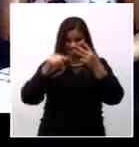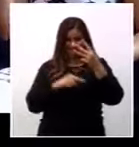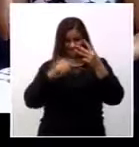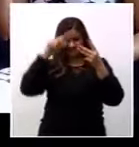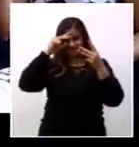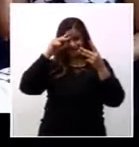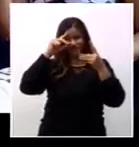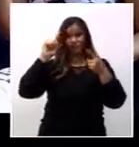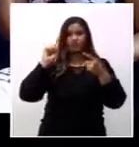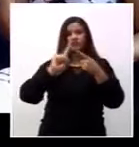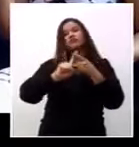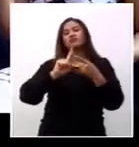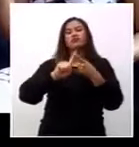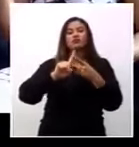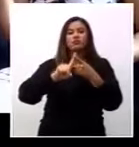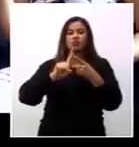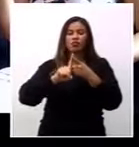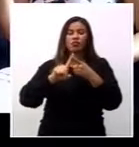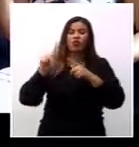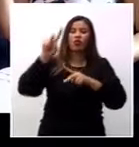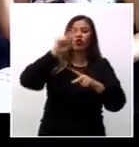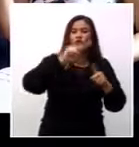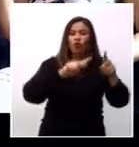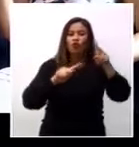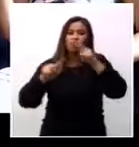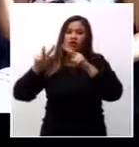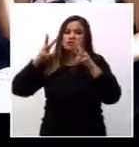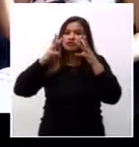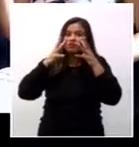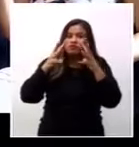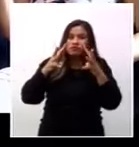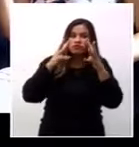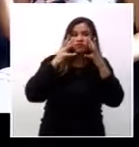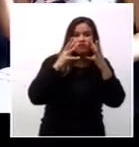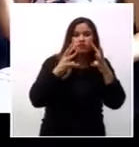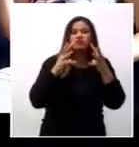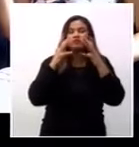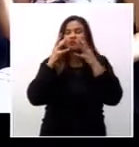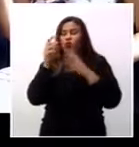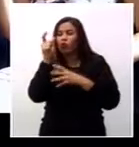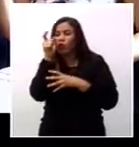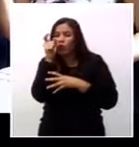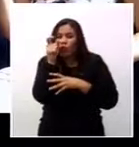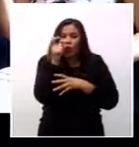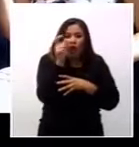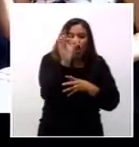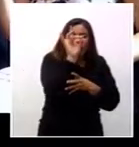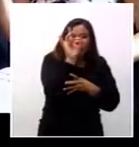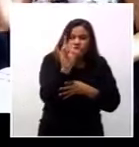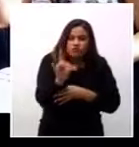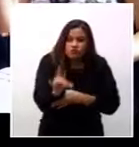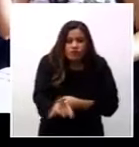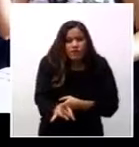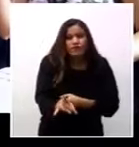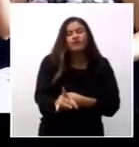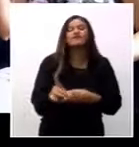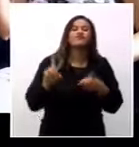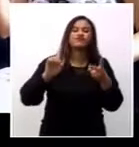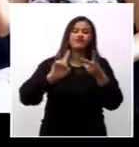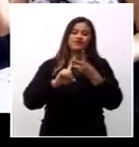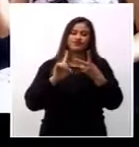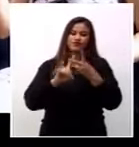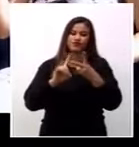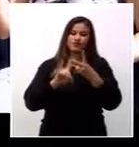etapas. Primeiro, observar atentamente cada característica dessa paisagem.